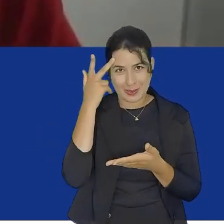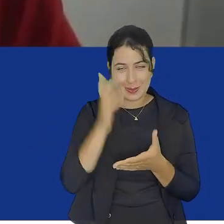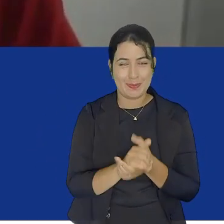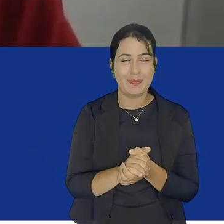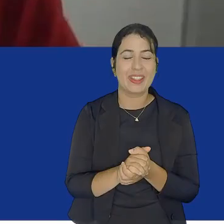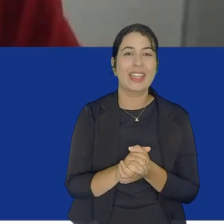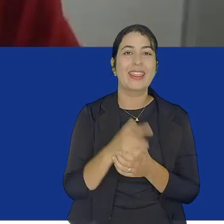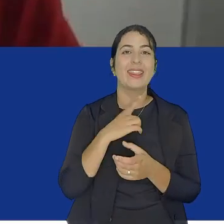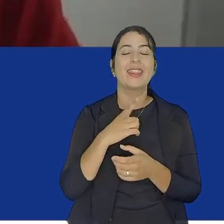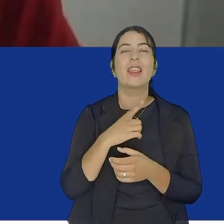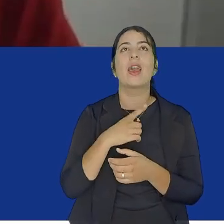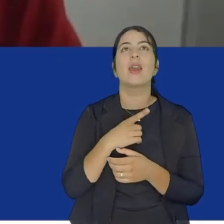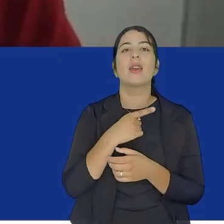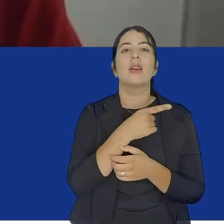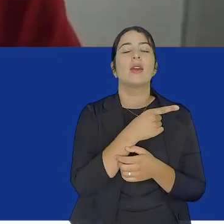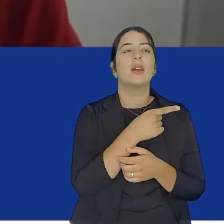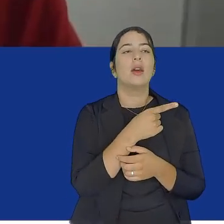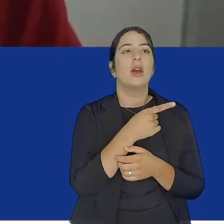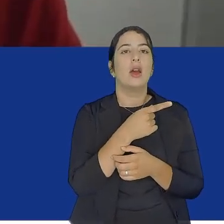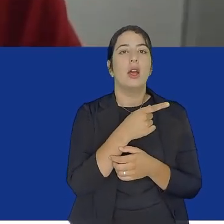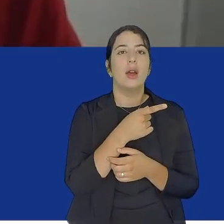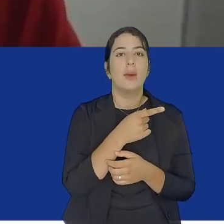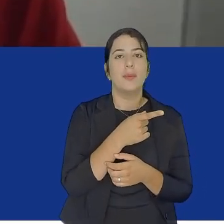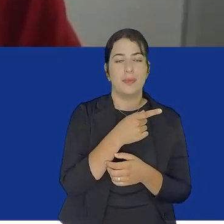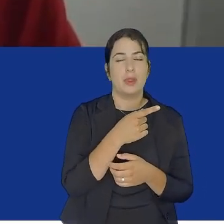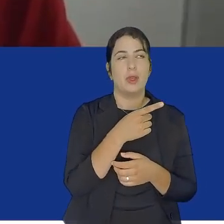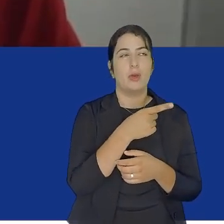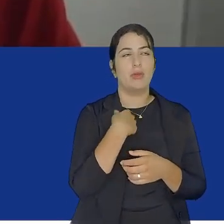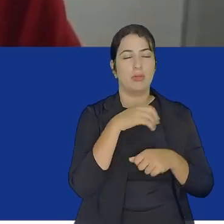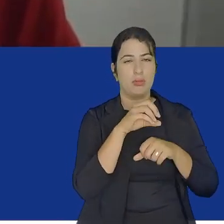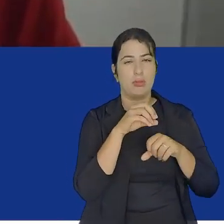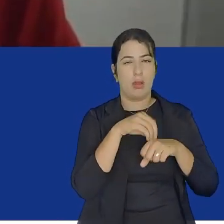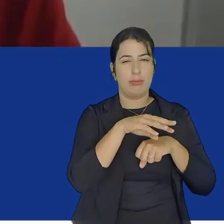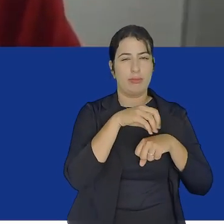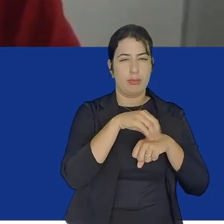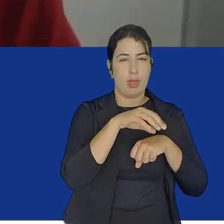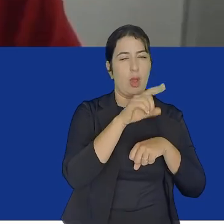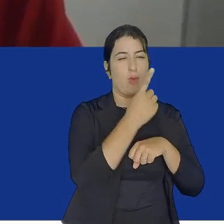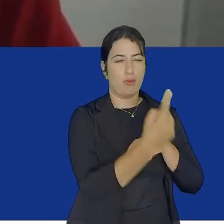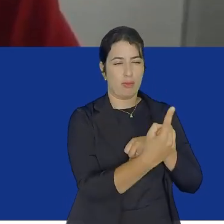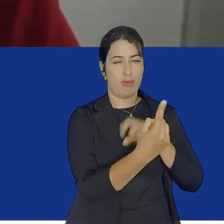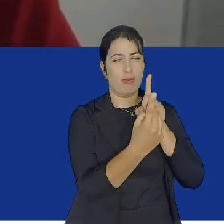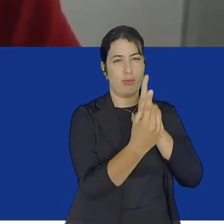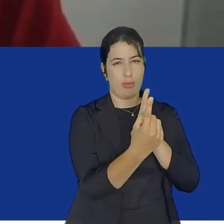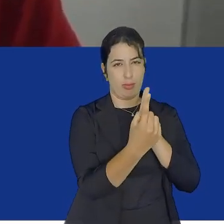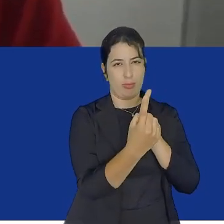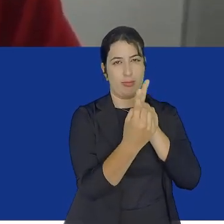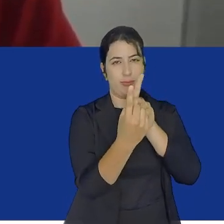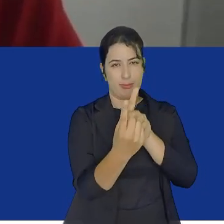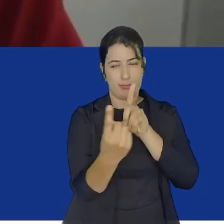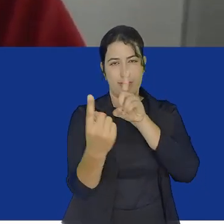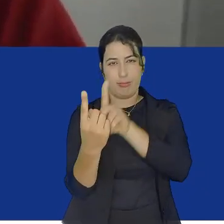chama mentoria 1 para 1, que eu gosto bastante, porque o que acontece? Quem é a pessoa mais solitária nesse